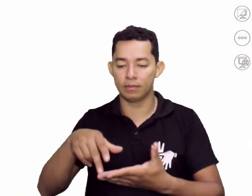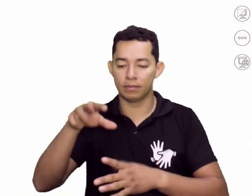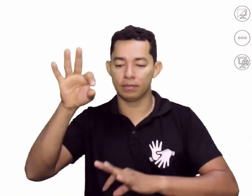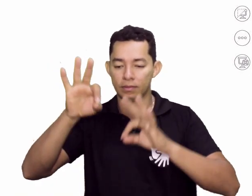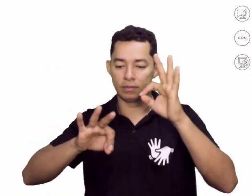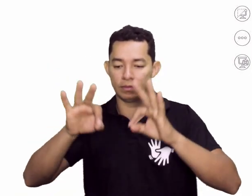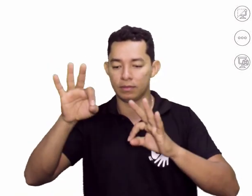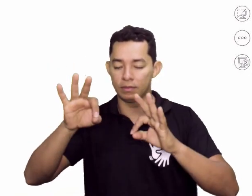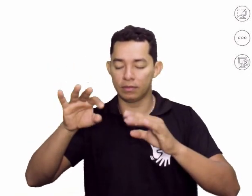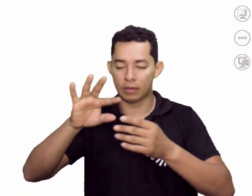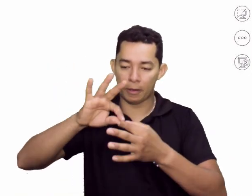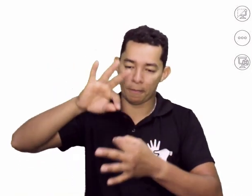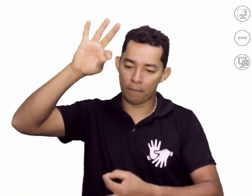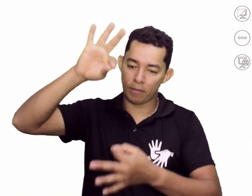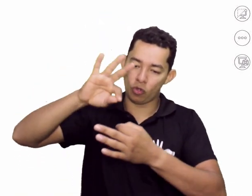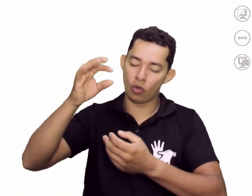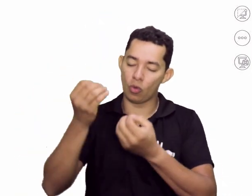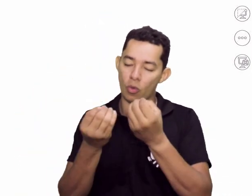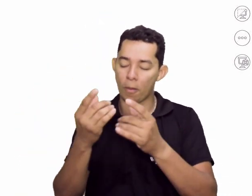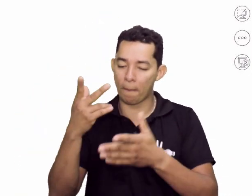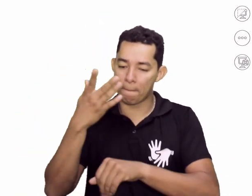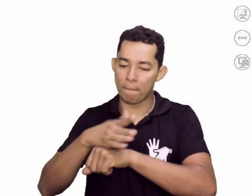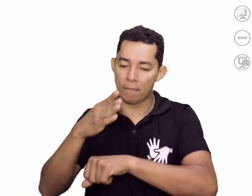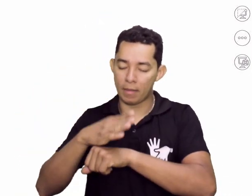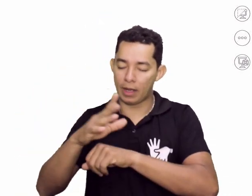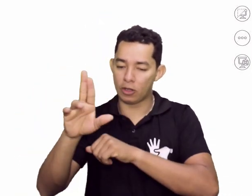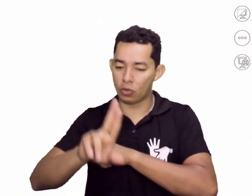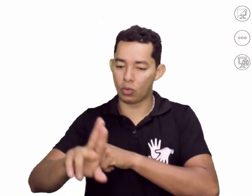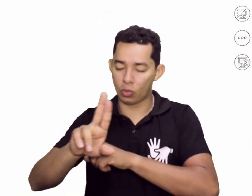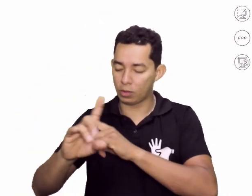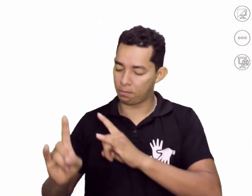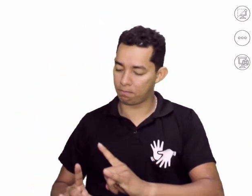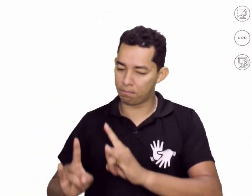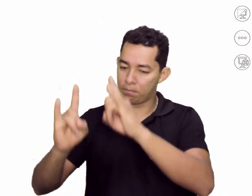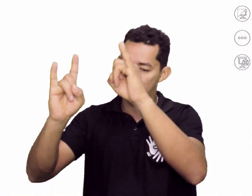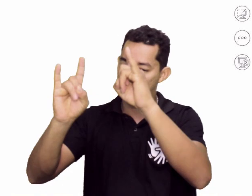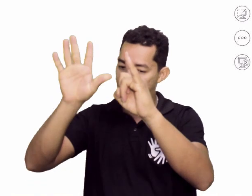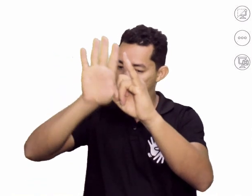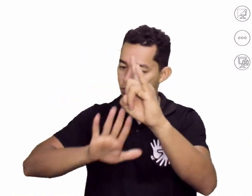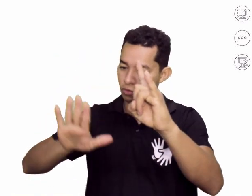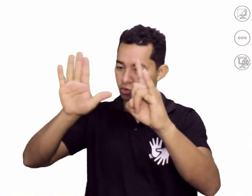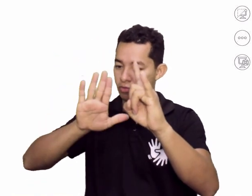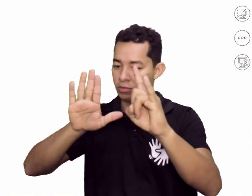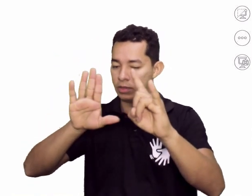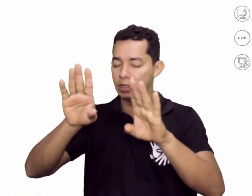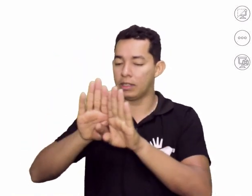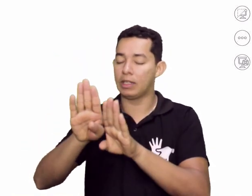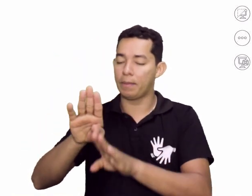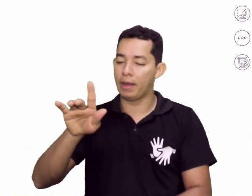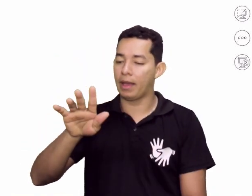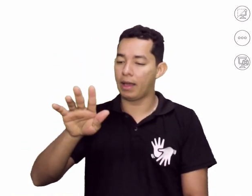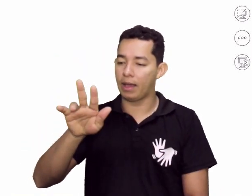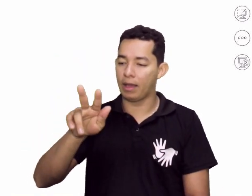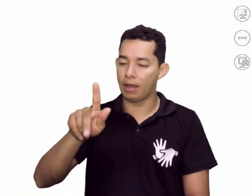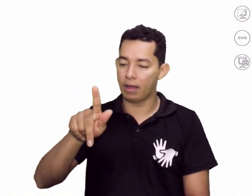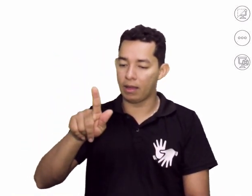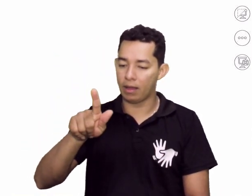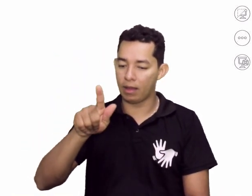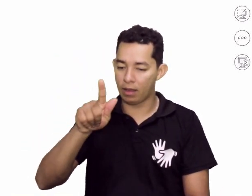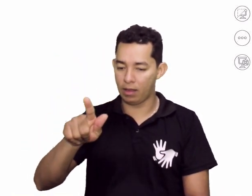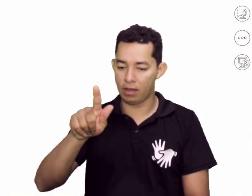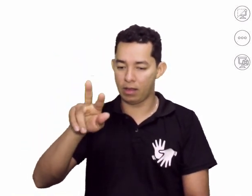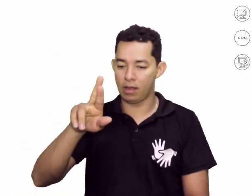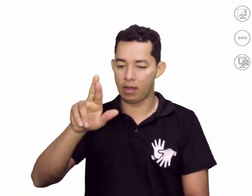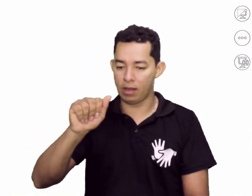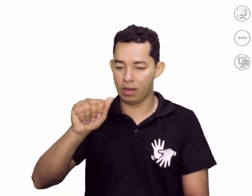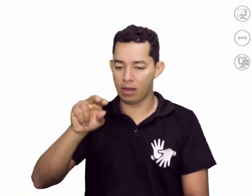que utiliza fachadas de prédios e a gravidade como parte da coreografia. Como